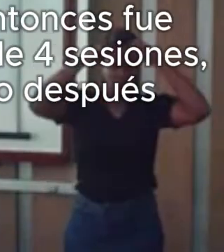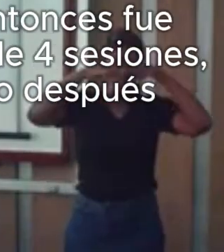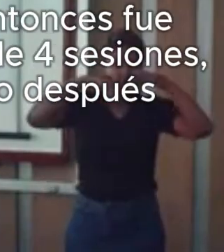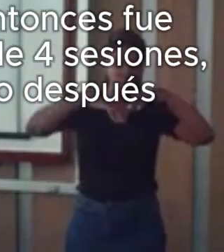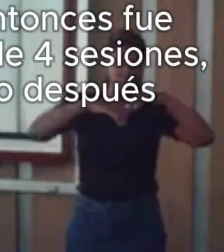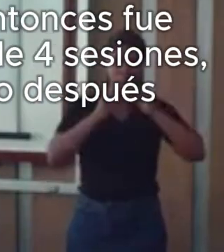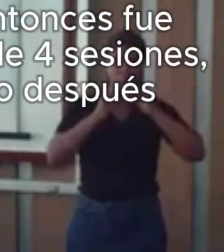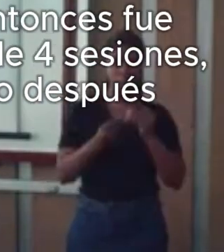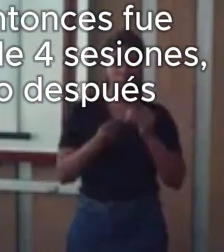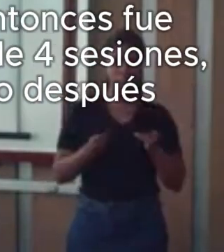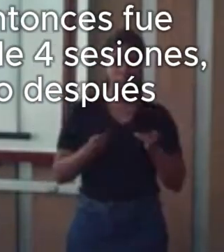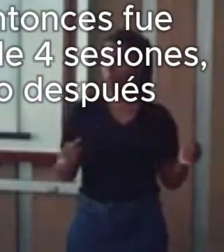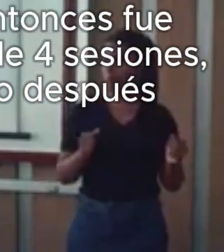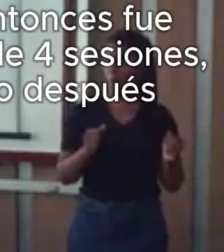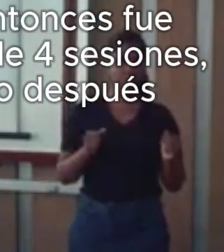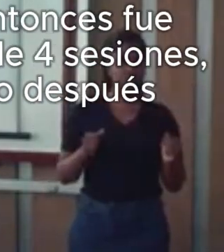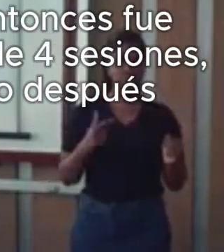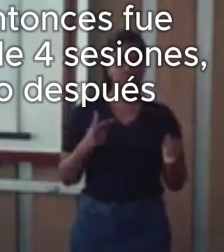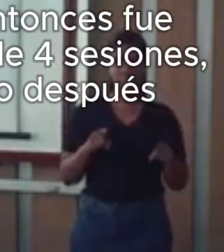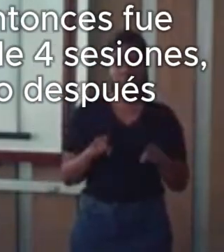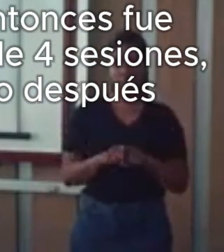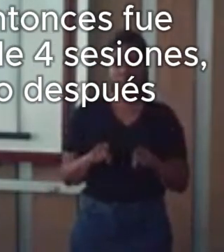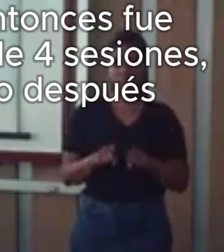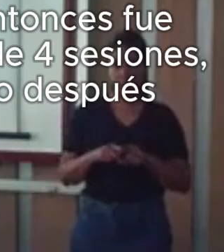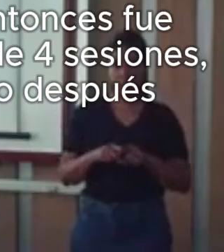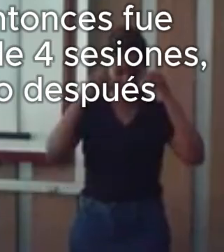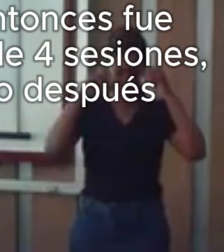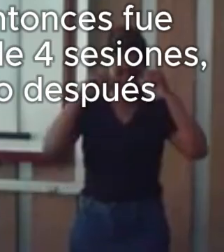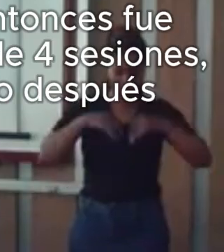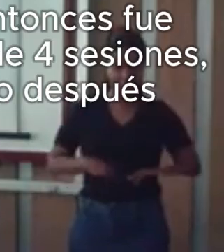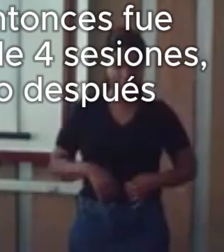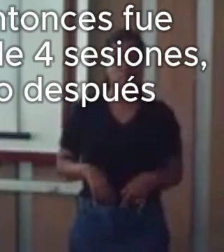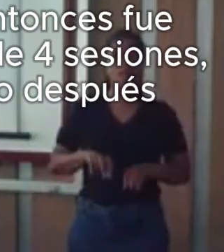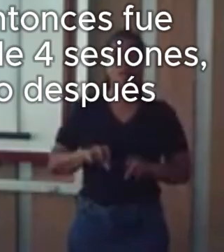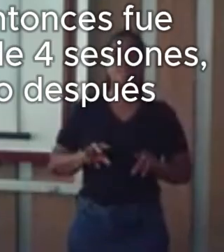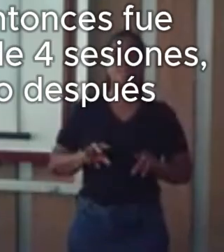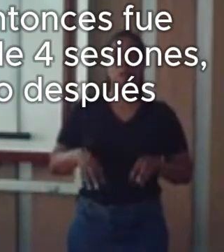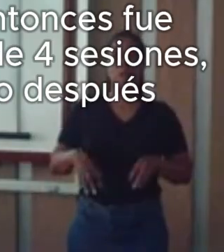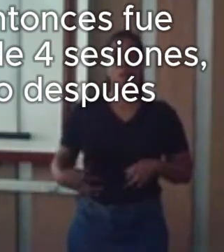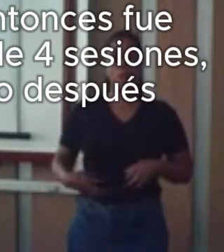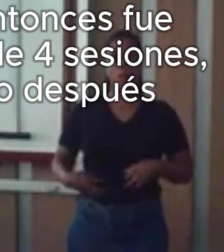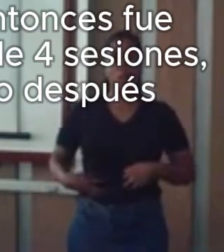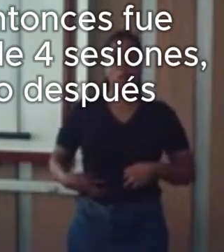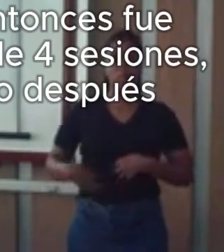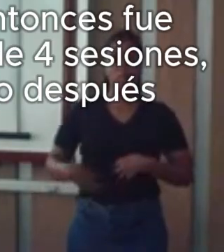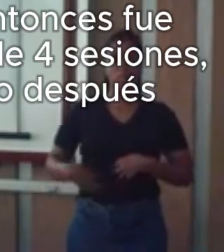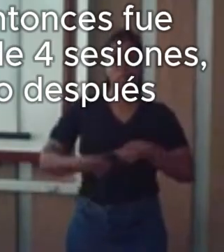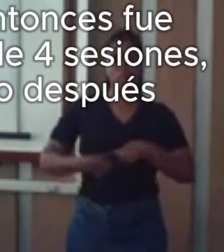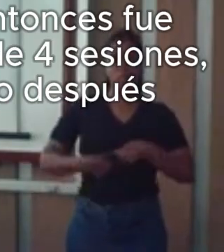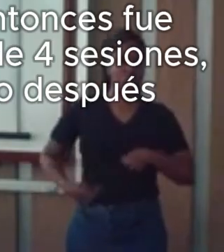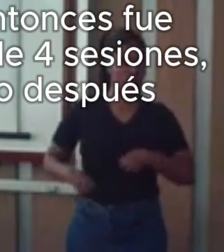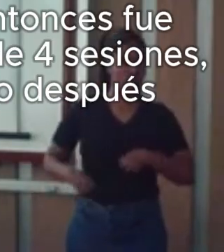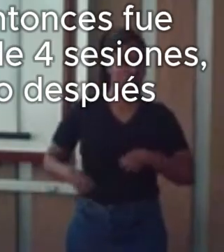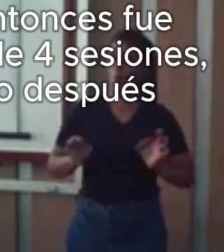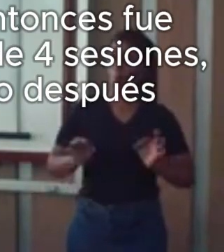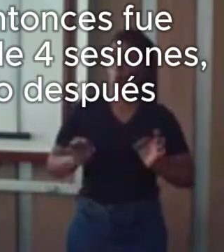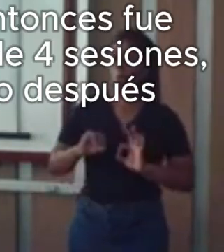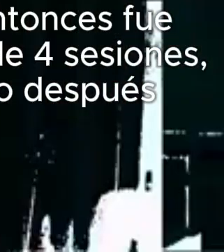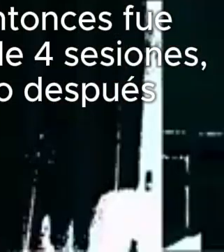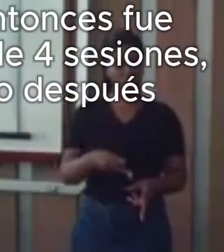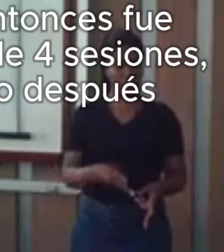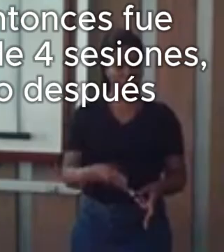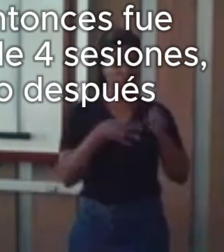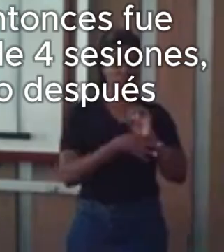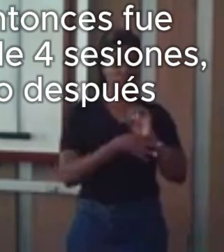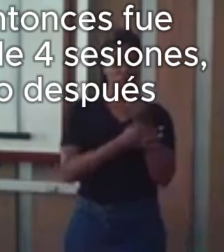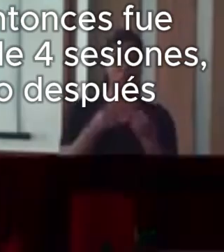marcadores de toxicidade hepática e renal. Então, foi totalmente seguro, e o que a gente observou foi que, isso aqui, esse animal,